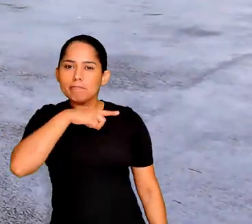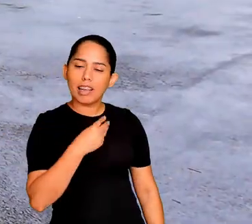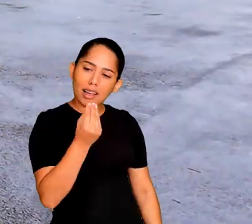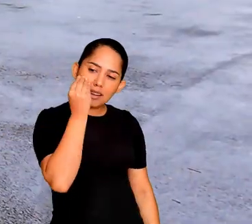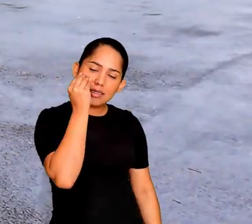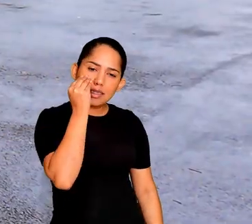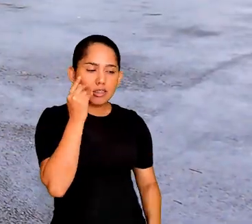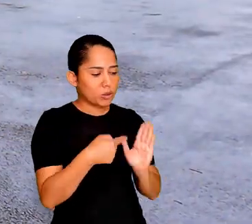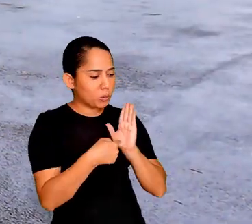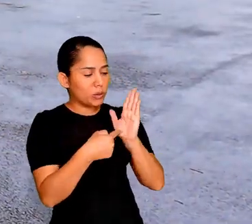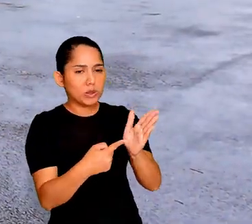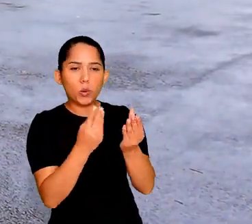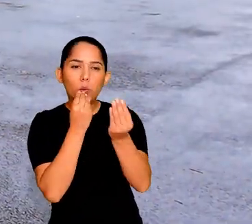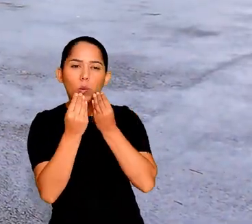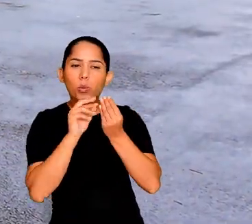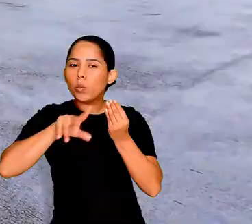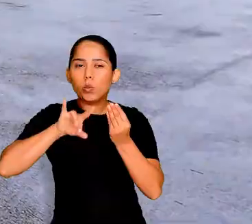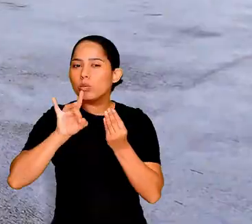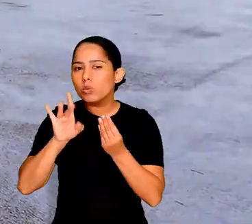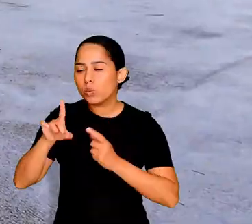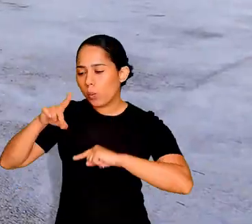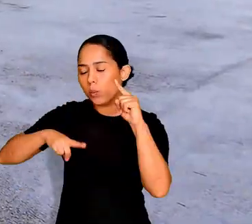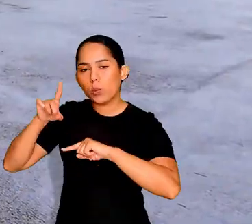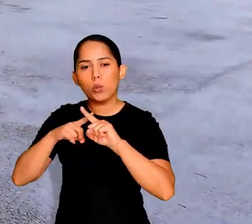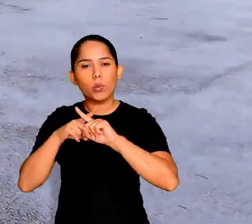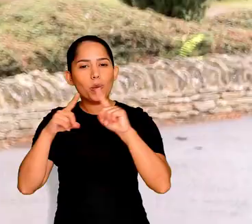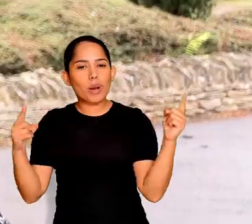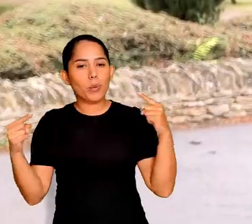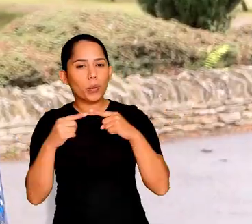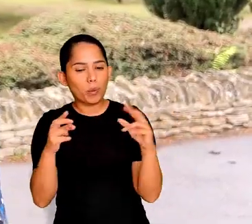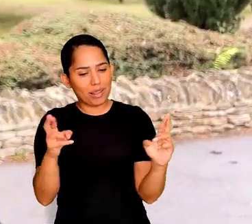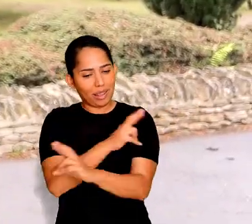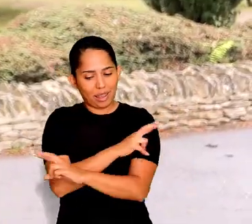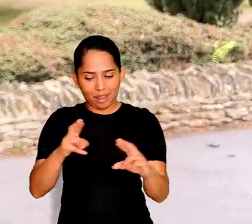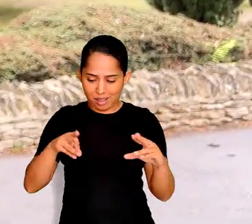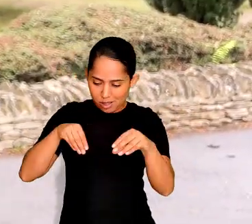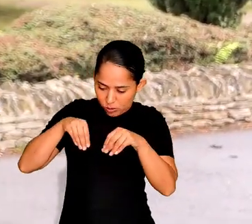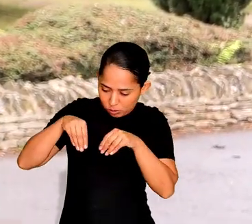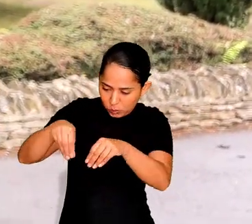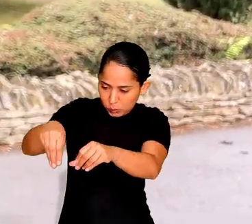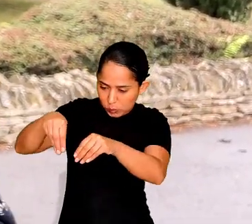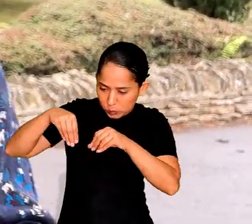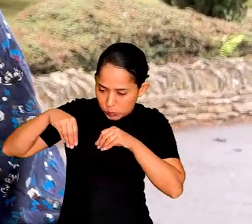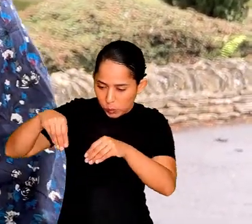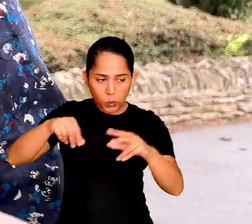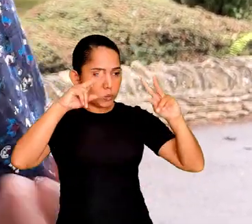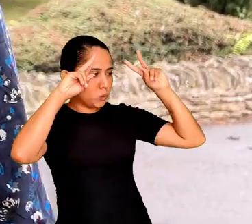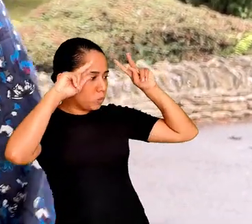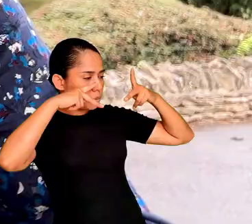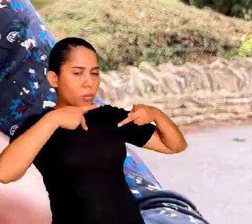e produzir, a comida não só como uma comodidade, não só como um produto, mas resultado de uma relação, né,